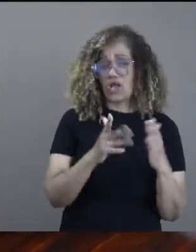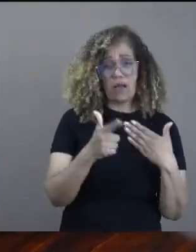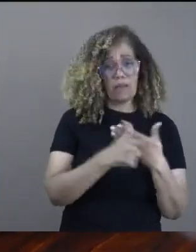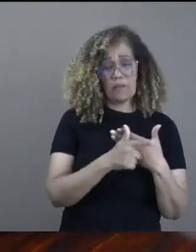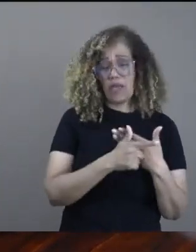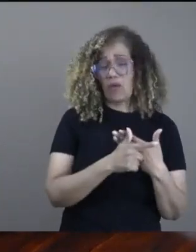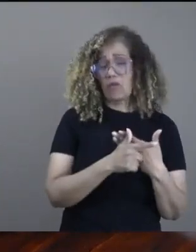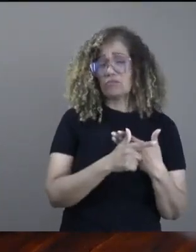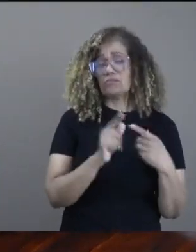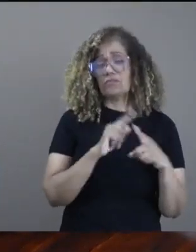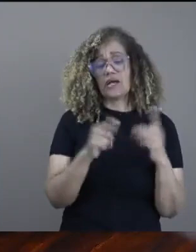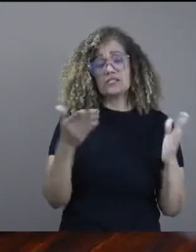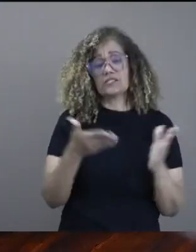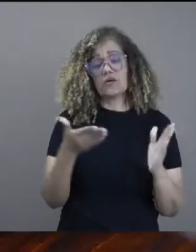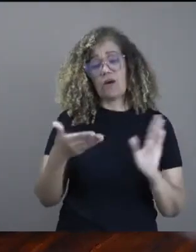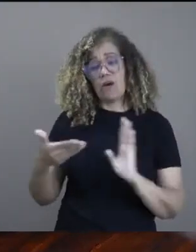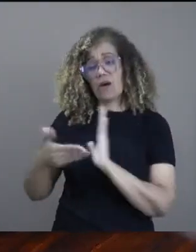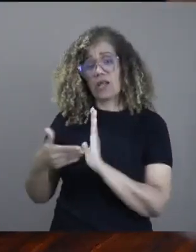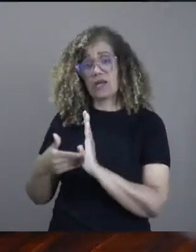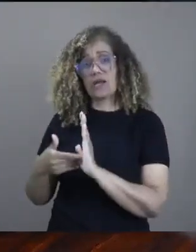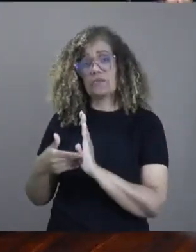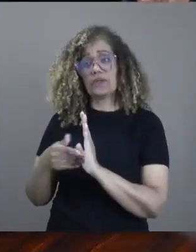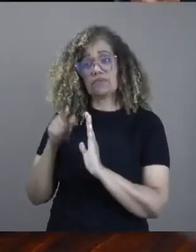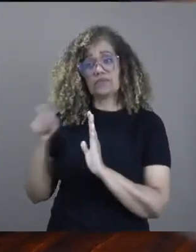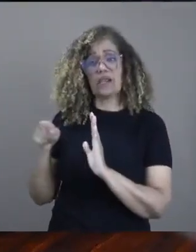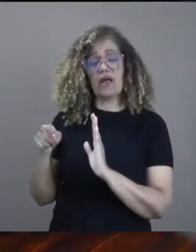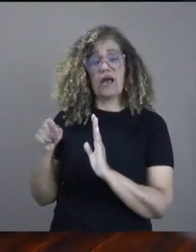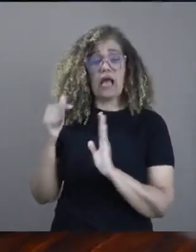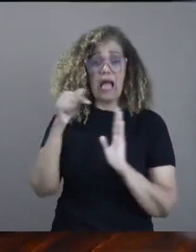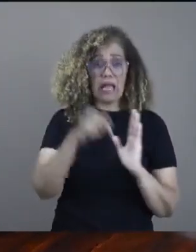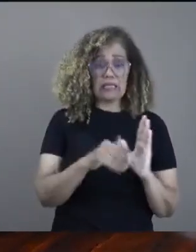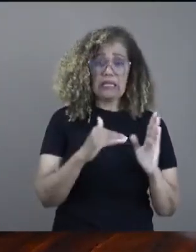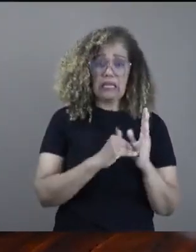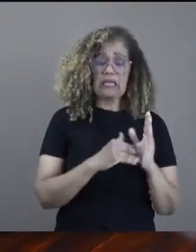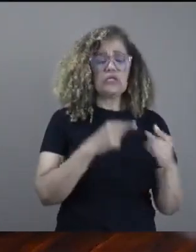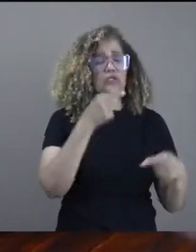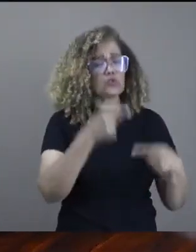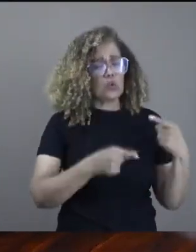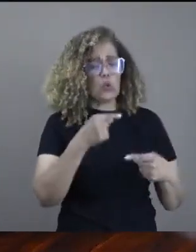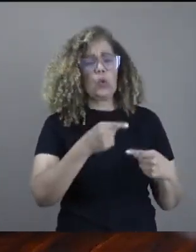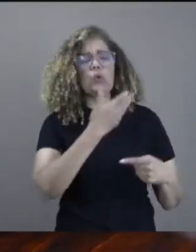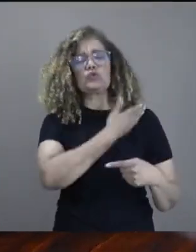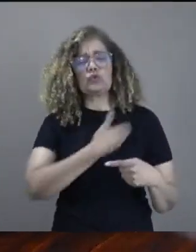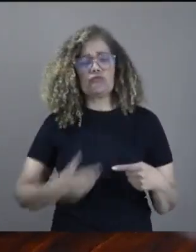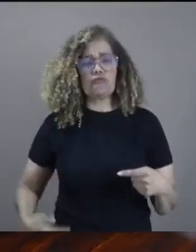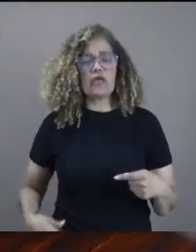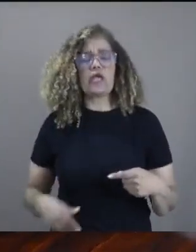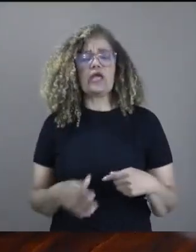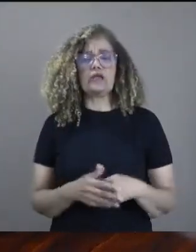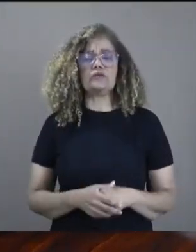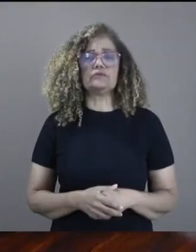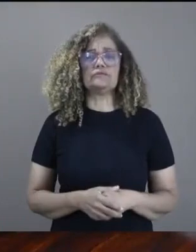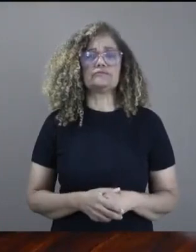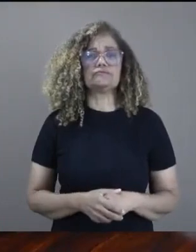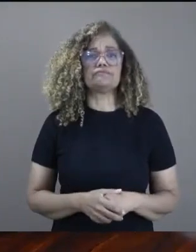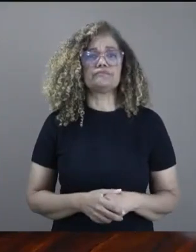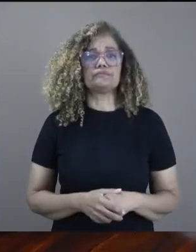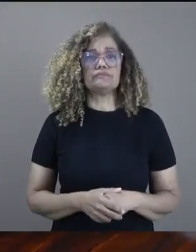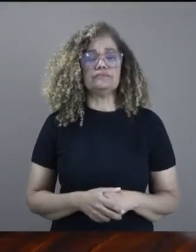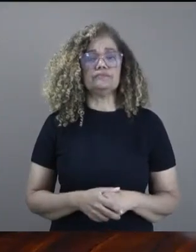aprove modifique e mande para nós e nós vamos discutir aqui vamos discutir com o governo para ver até onde dá para ir